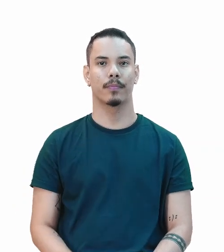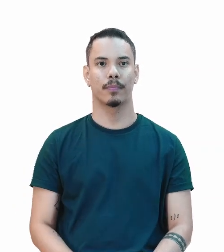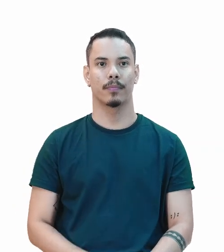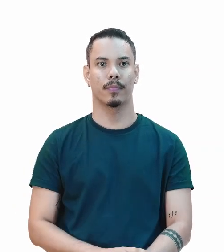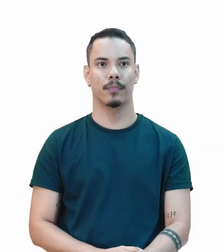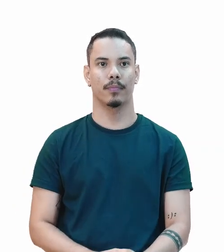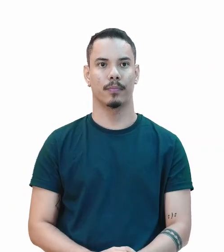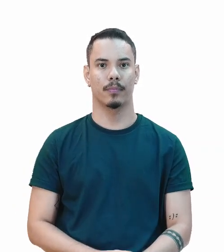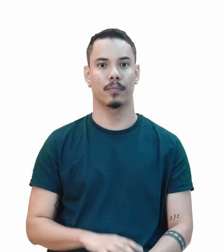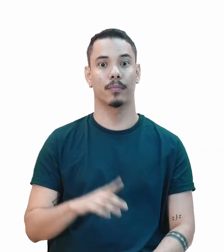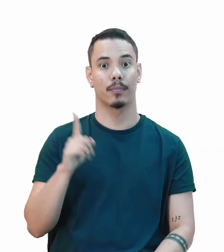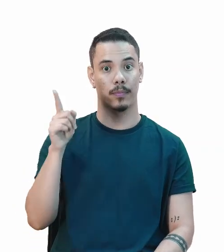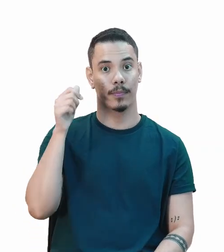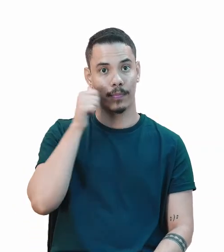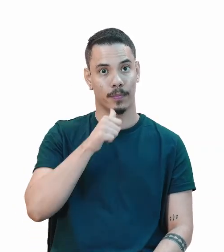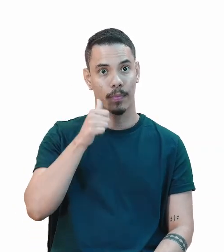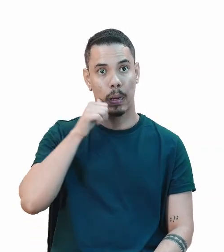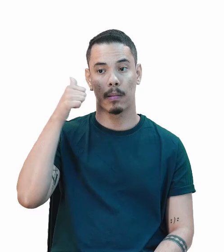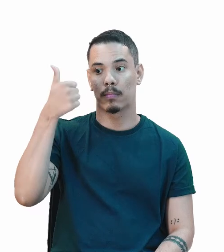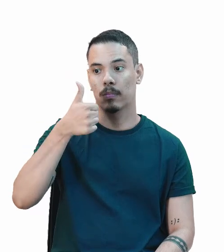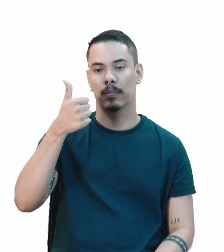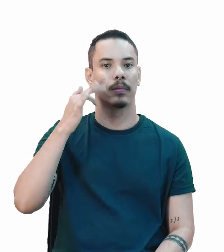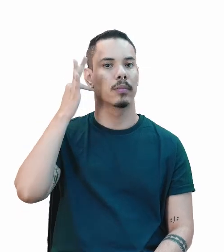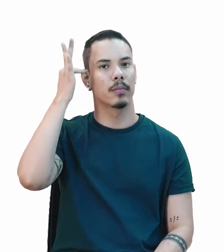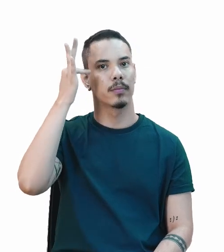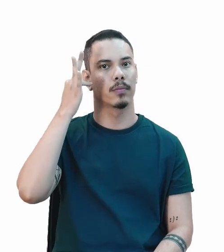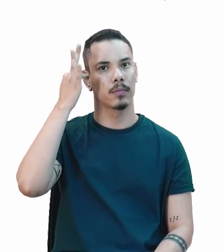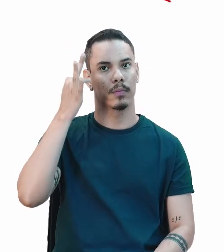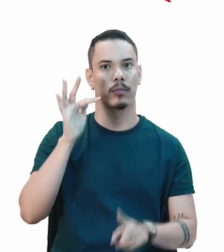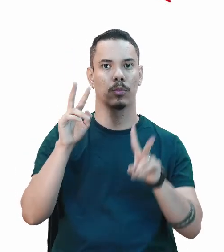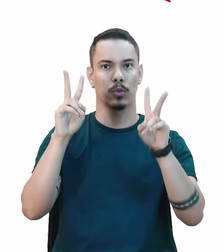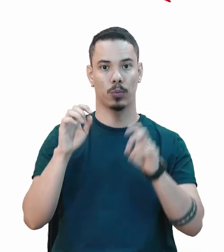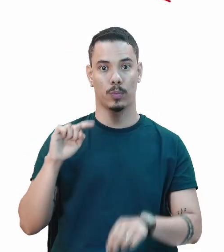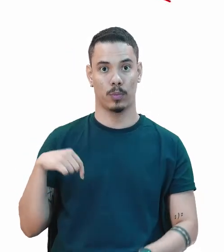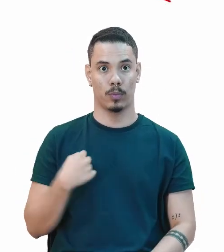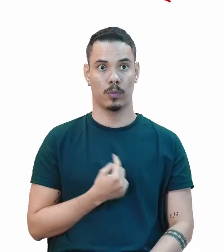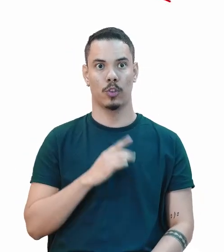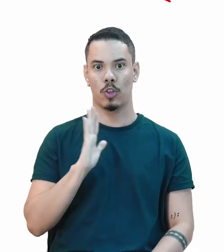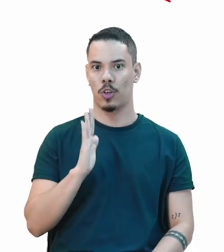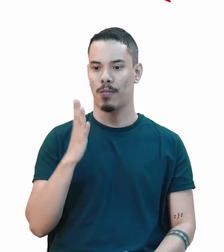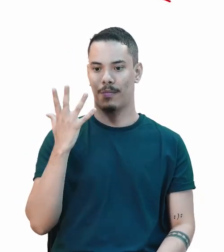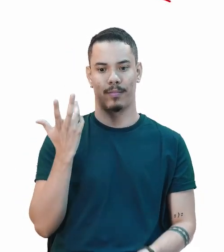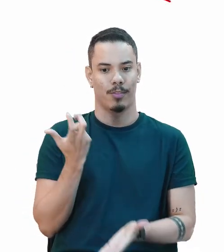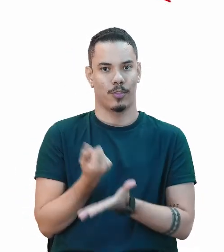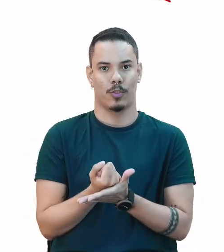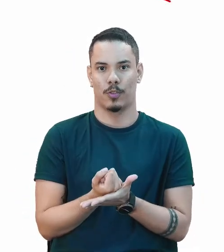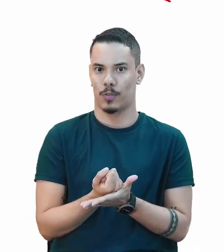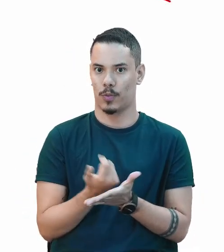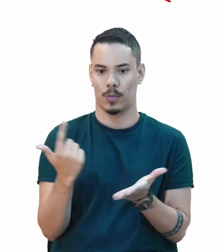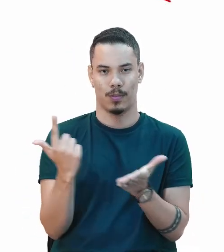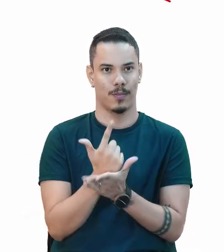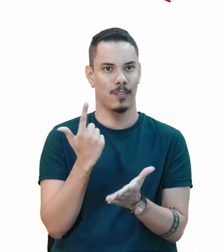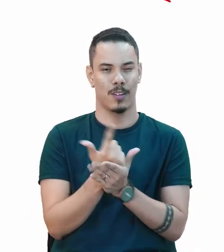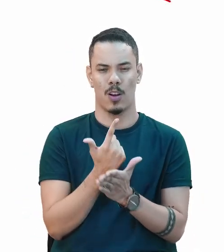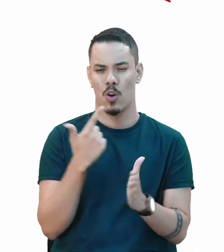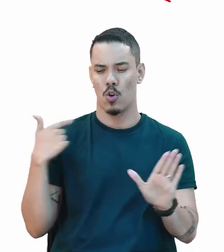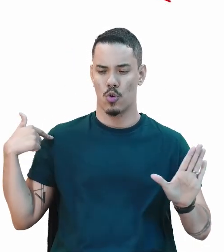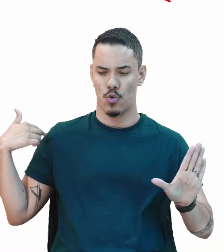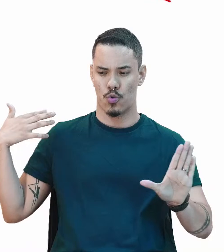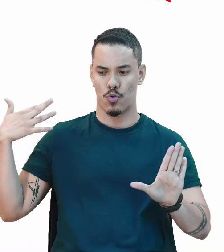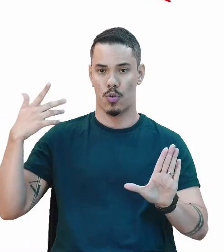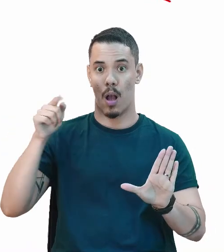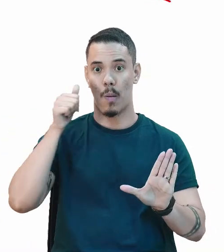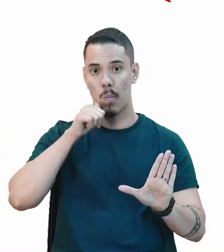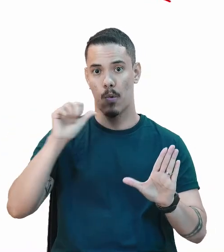Hipárquia é a primeira filósofa sobre a qual temos alguns registros históricos além